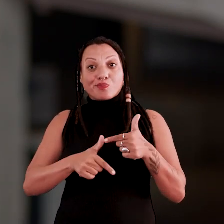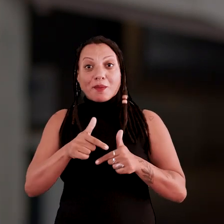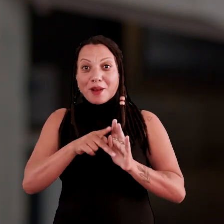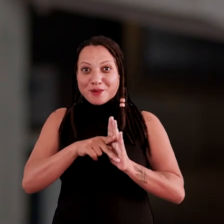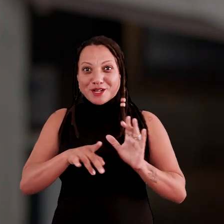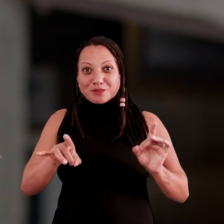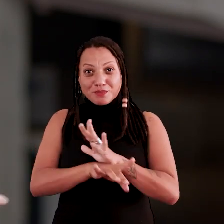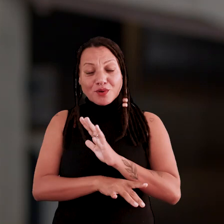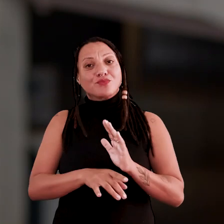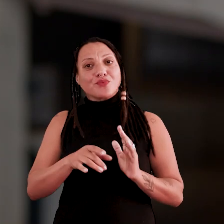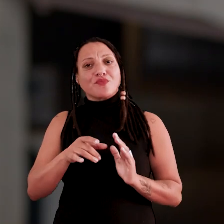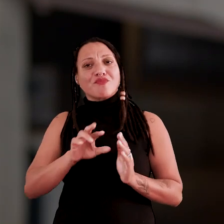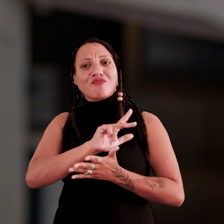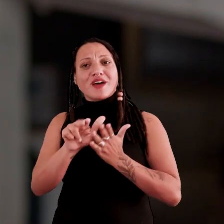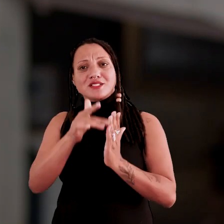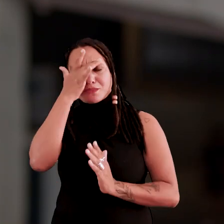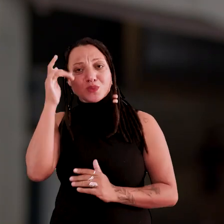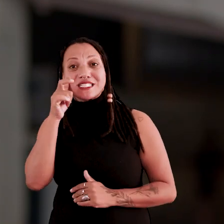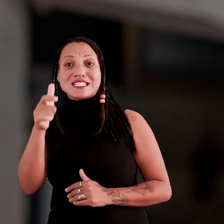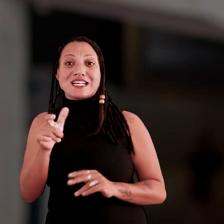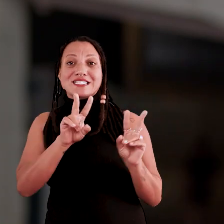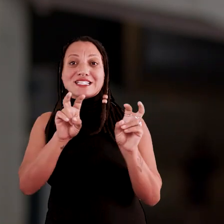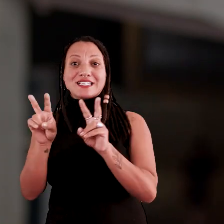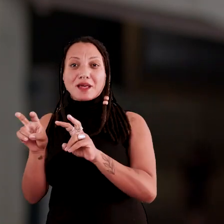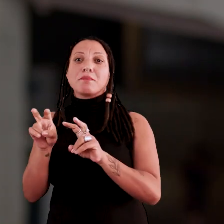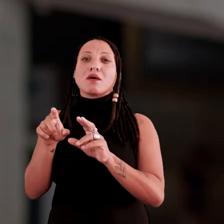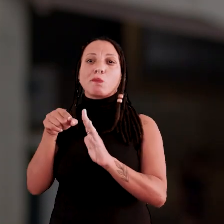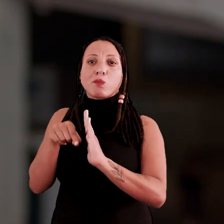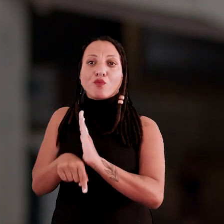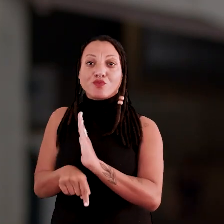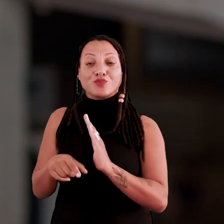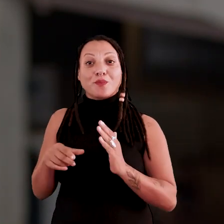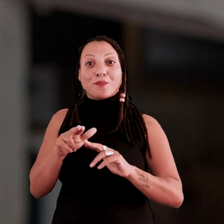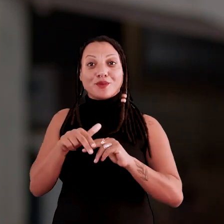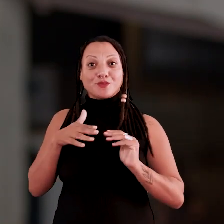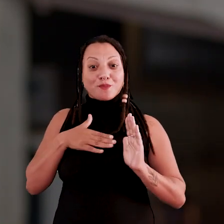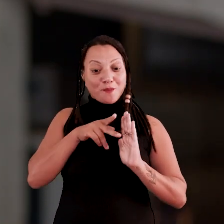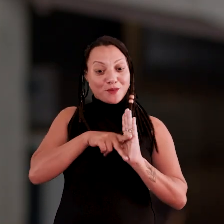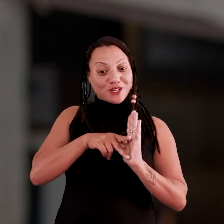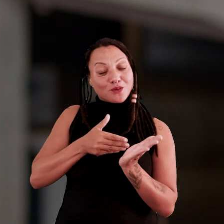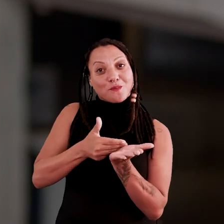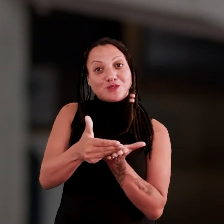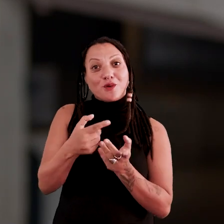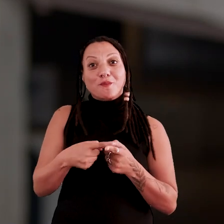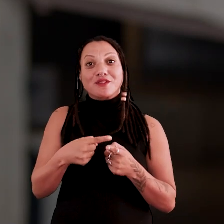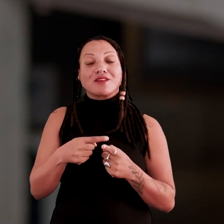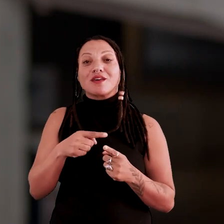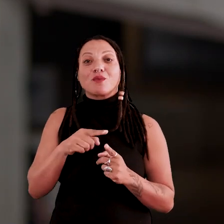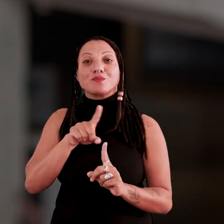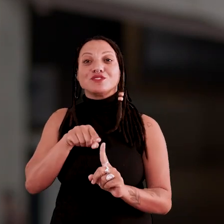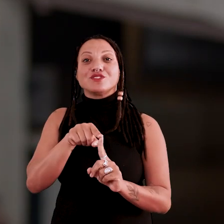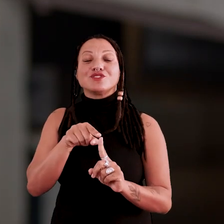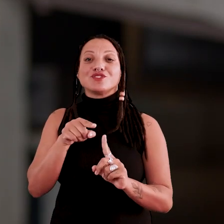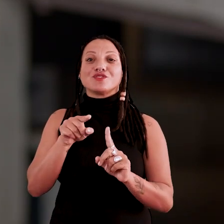muito extrativista e muito voltado à extração de grandes volumes de material e também, ao mesmo tempo, desperdício e demolição.